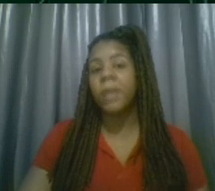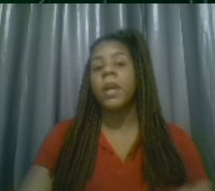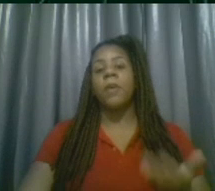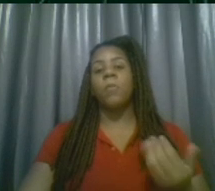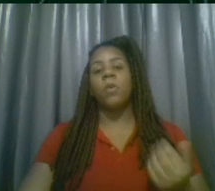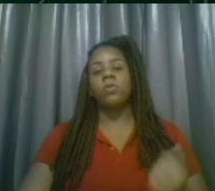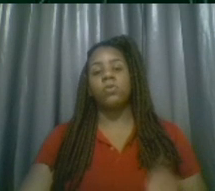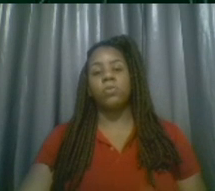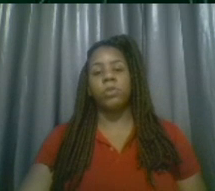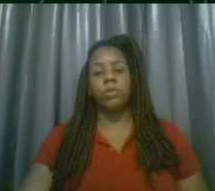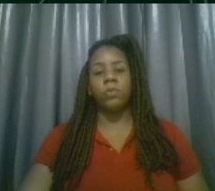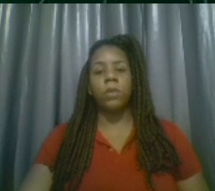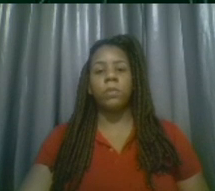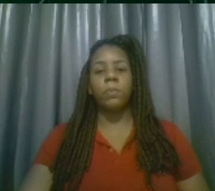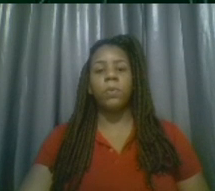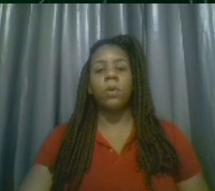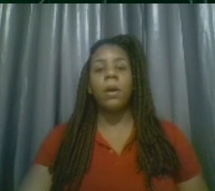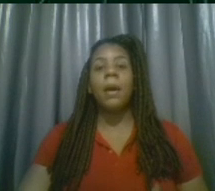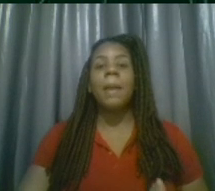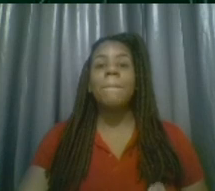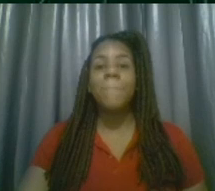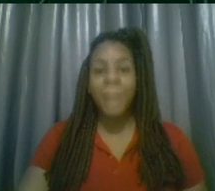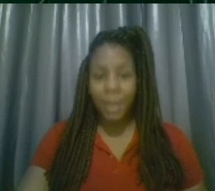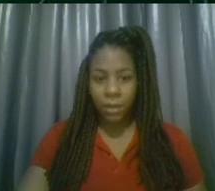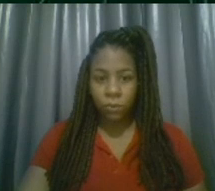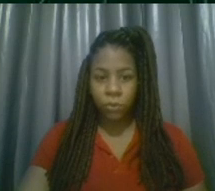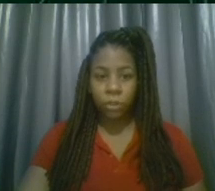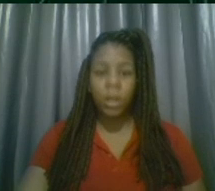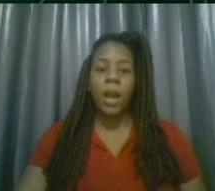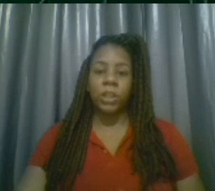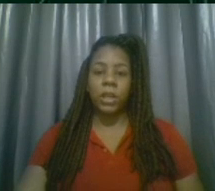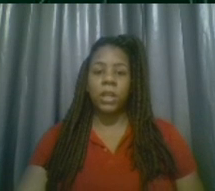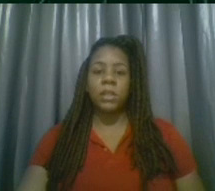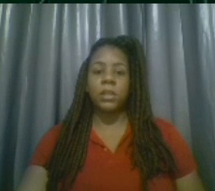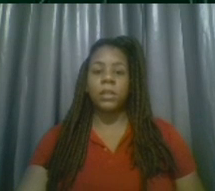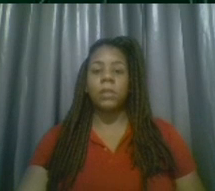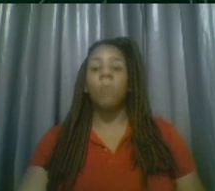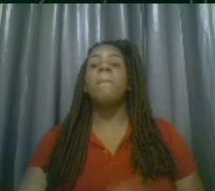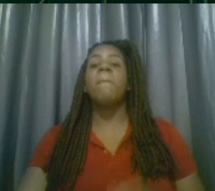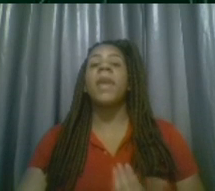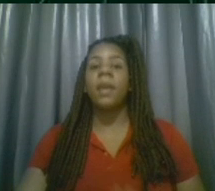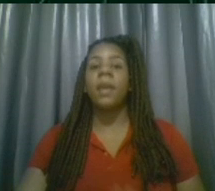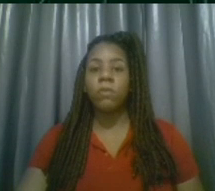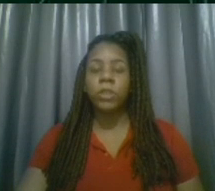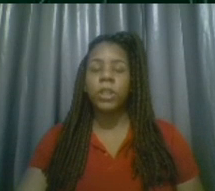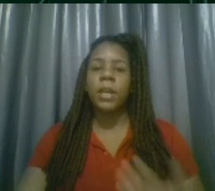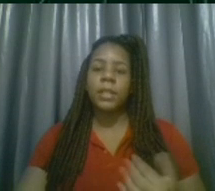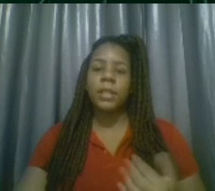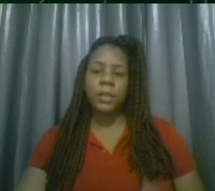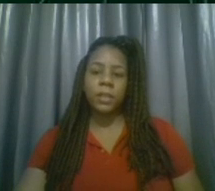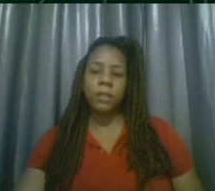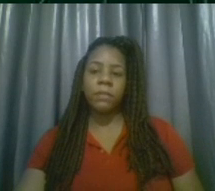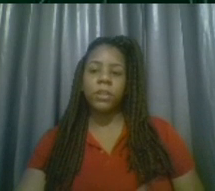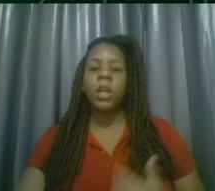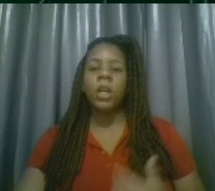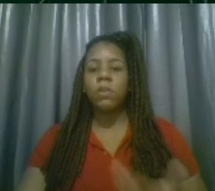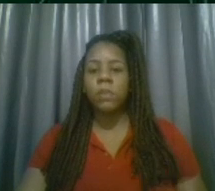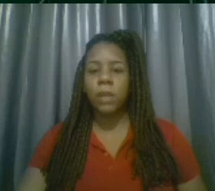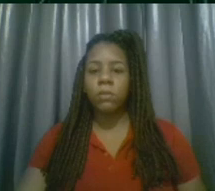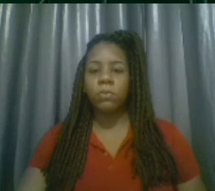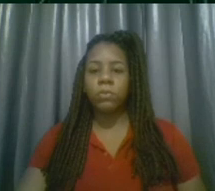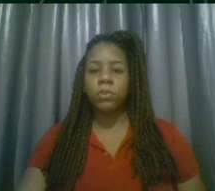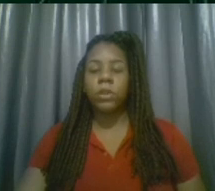i eu posso substituí-lo por menos. As crianças são menos sensíveis